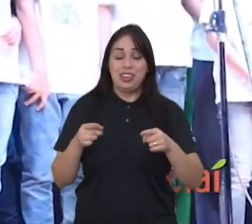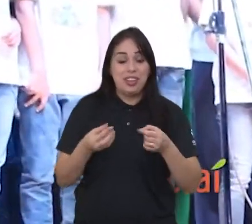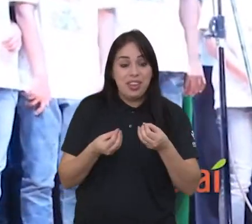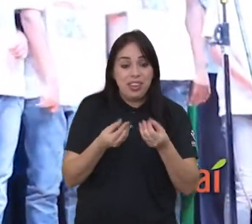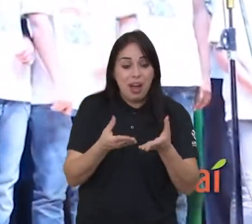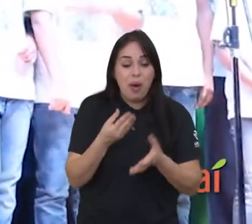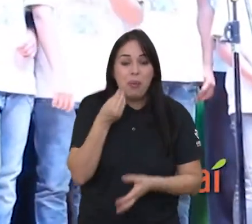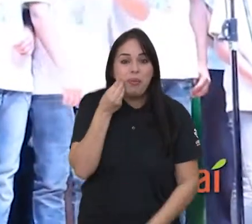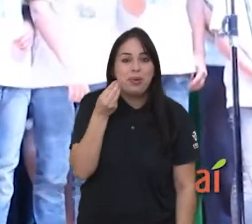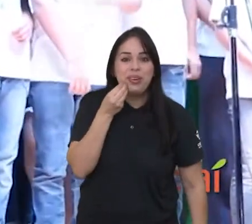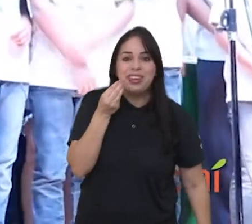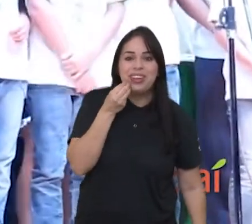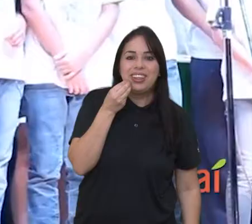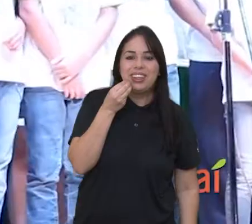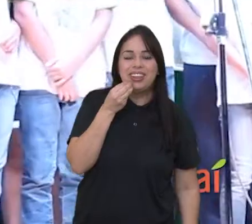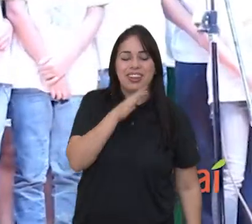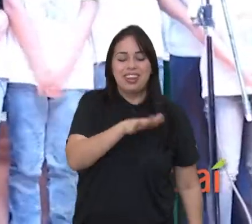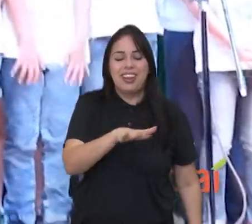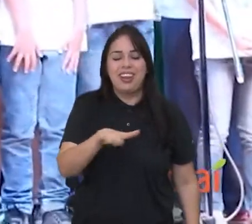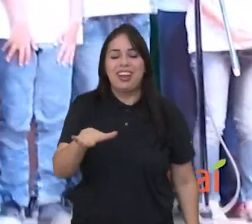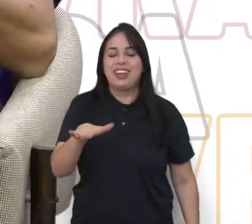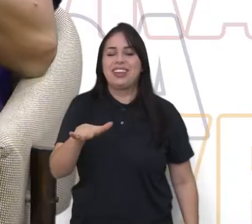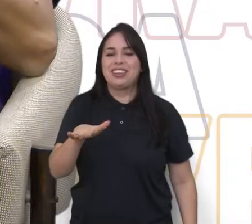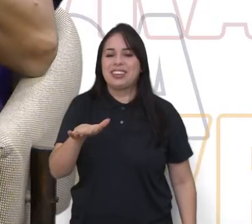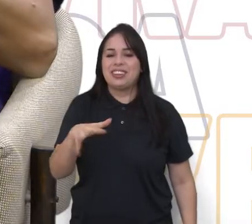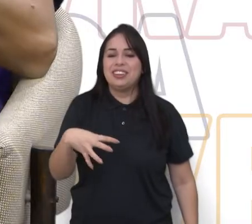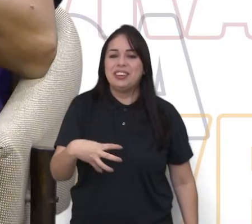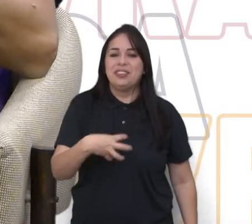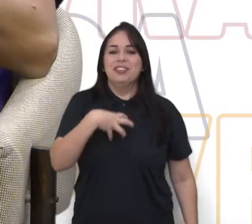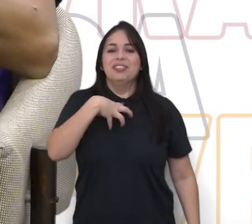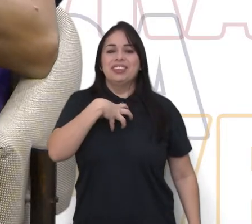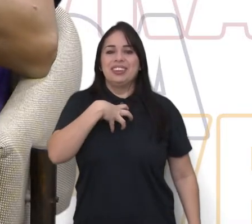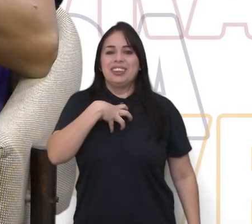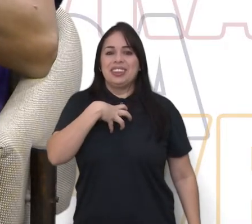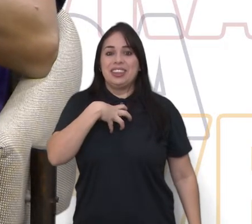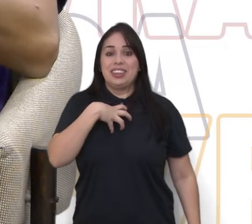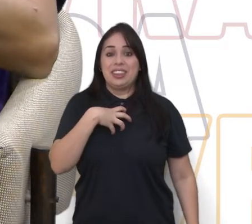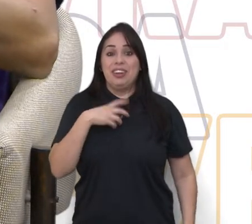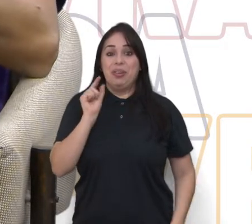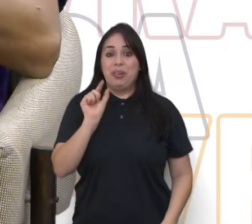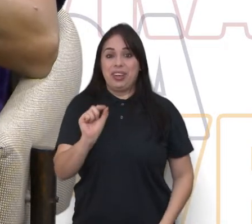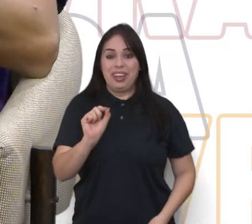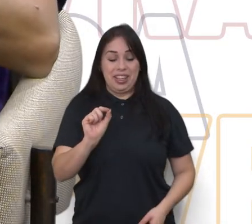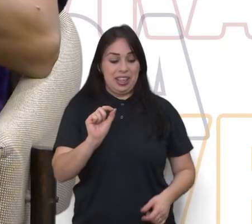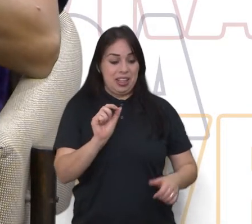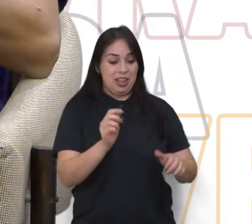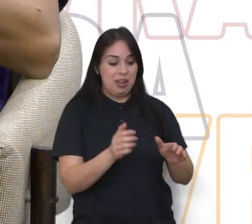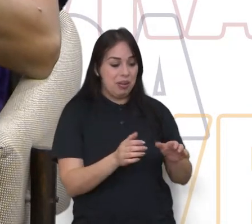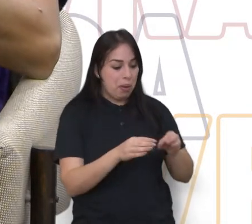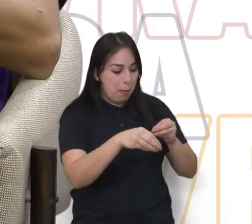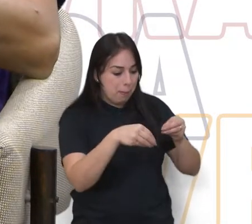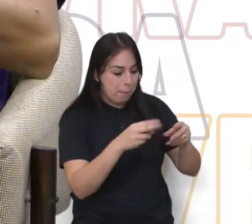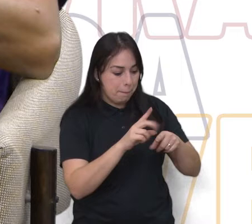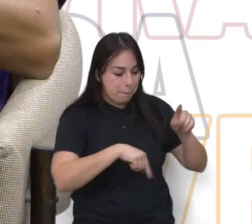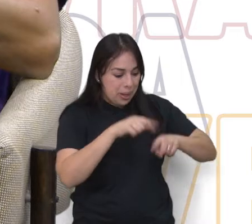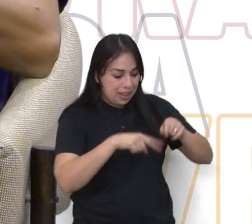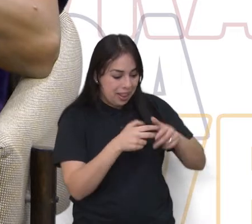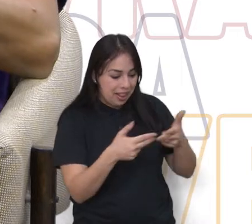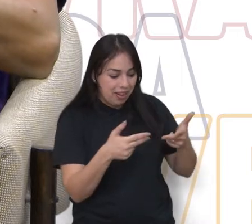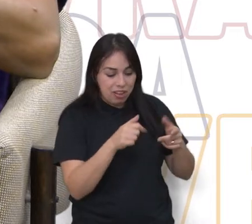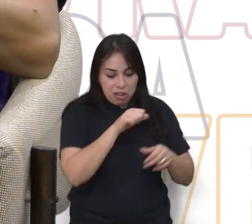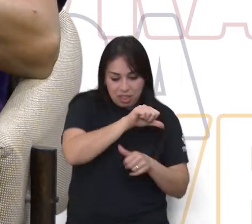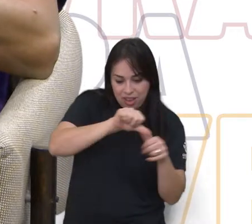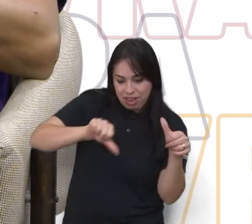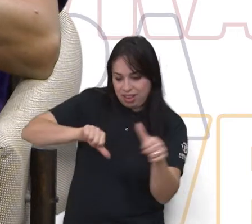essa oportunidade para a criança, dela mesma, provar para ela mesma que um material virou instrumento musical e que ela teve